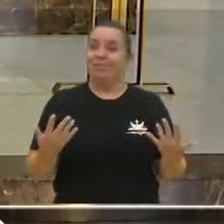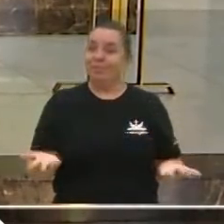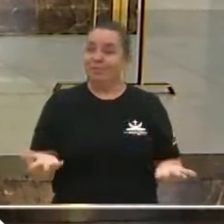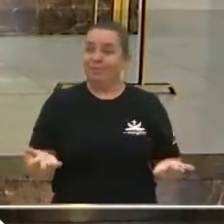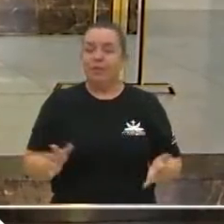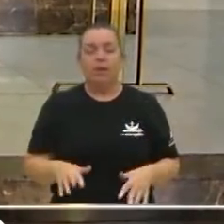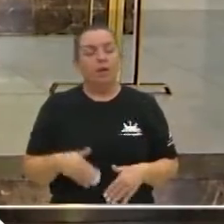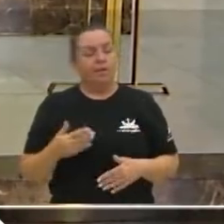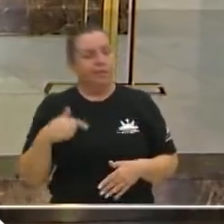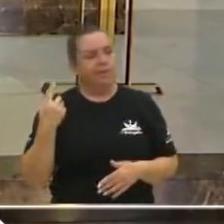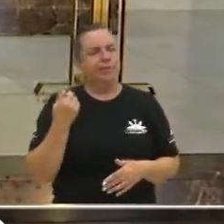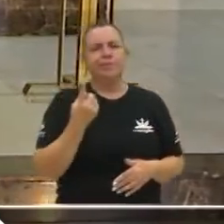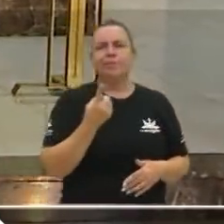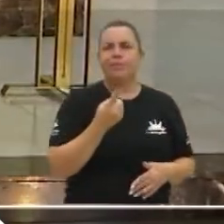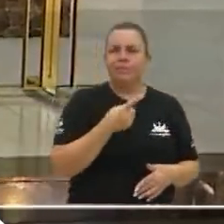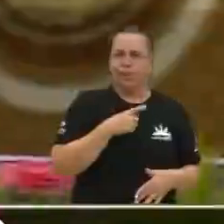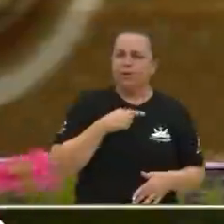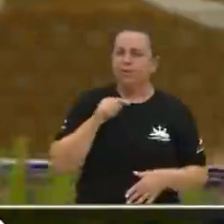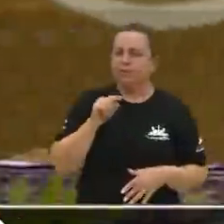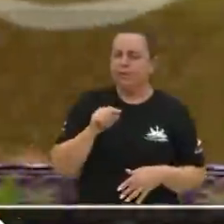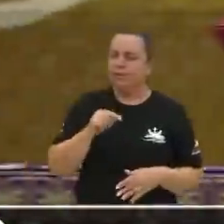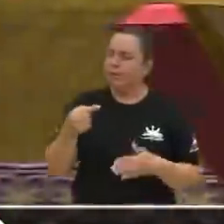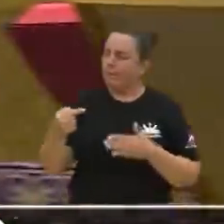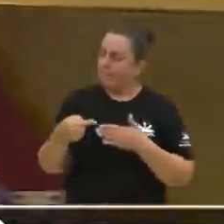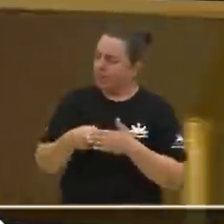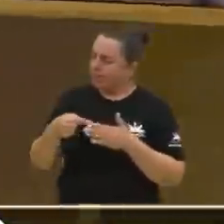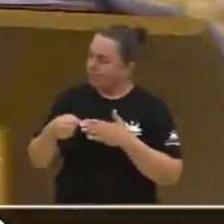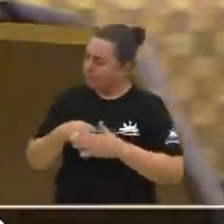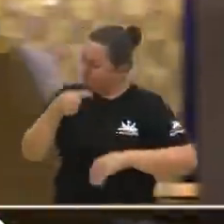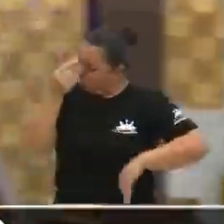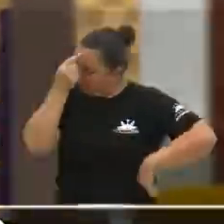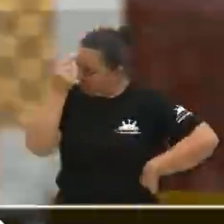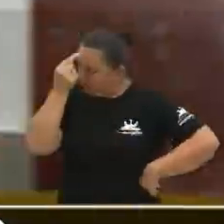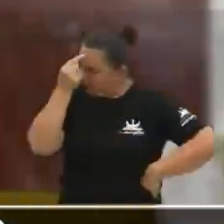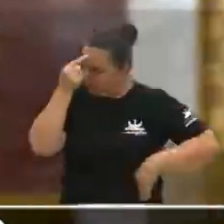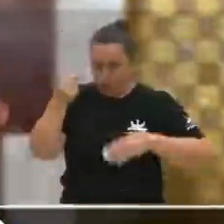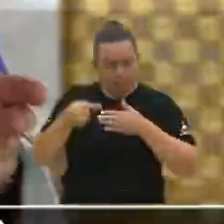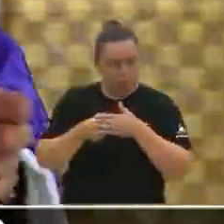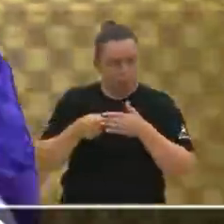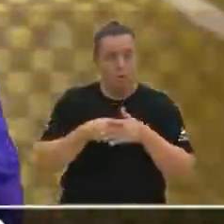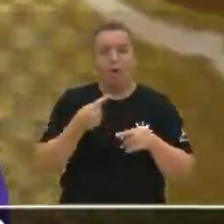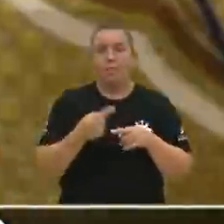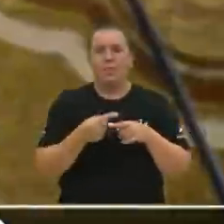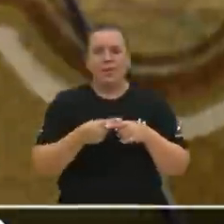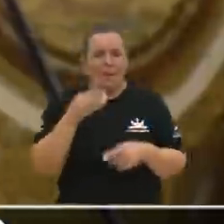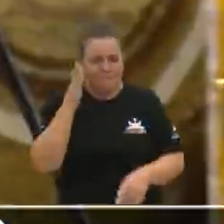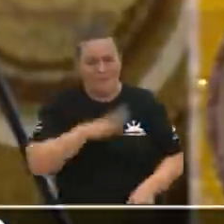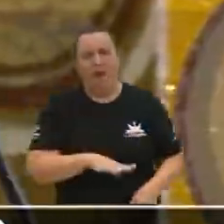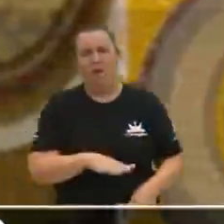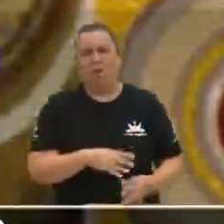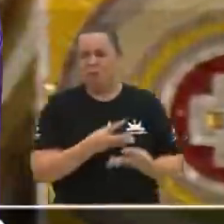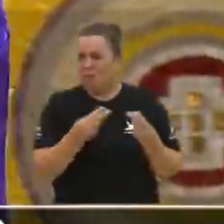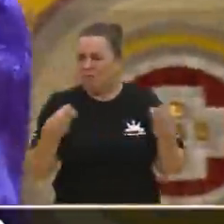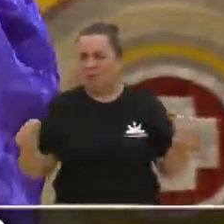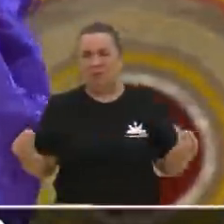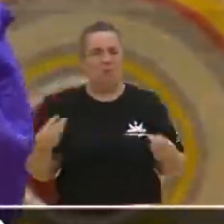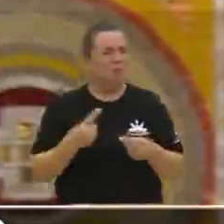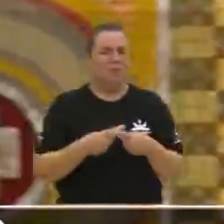bom então se nós a partir dali nos perguntarmos Por que tanta maldade